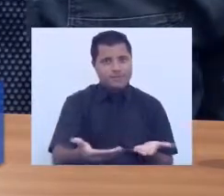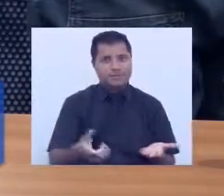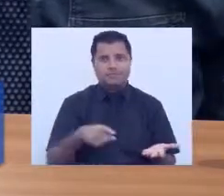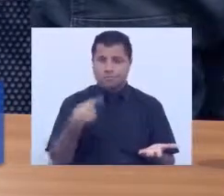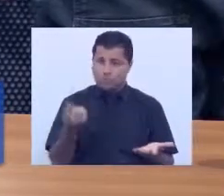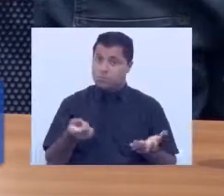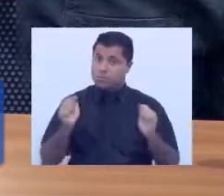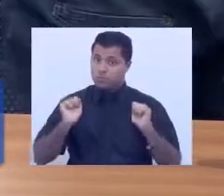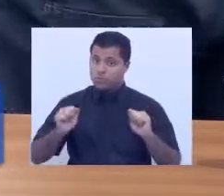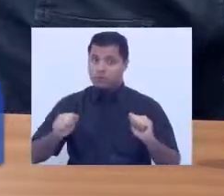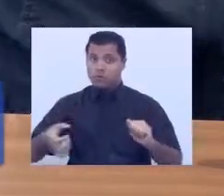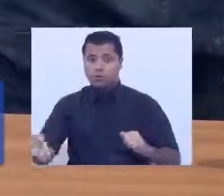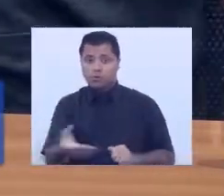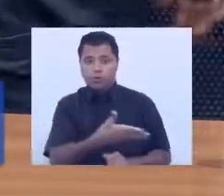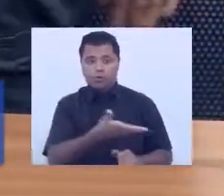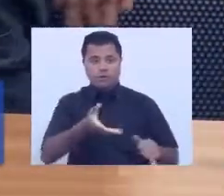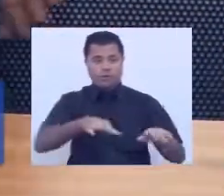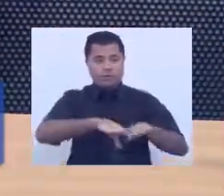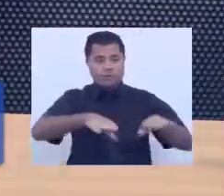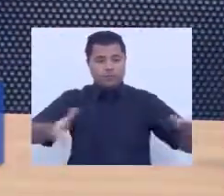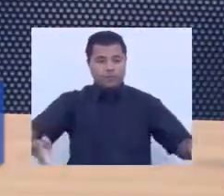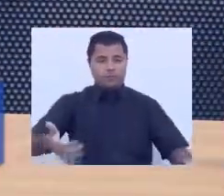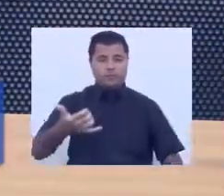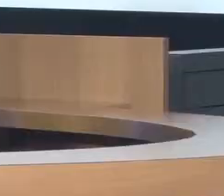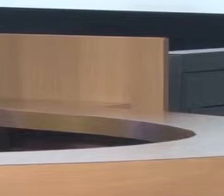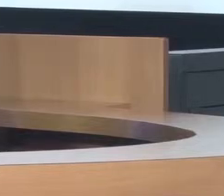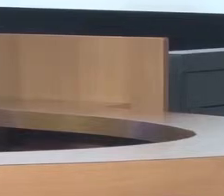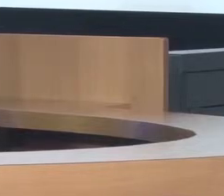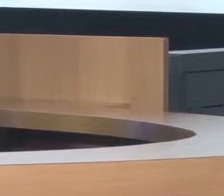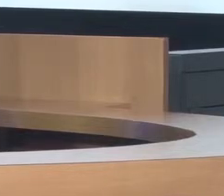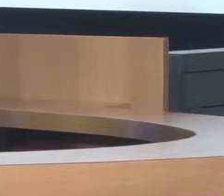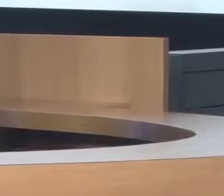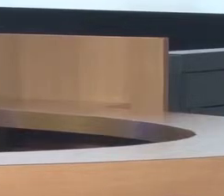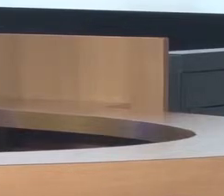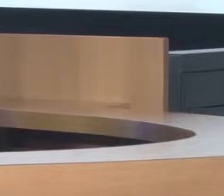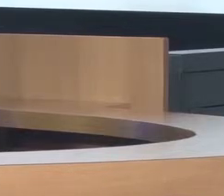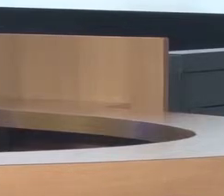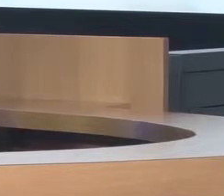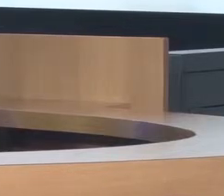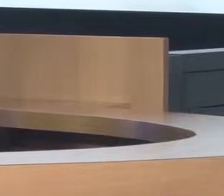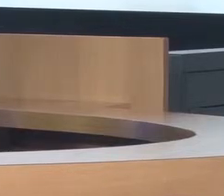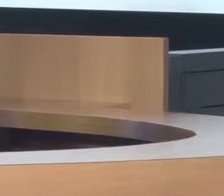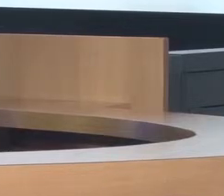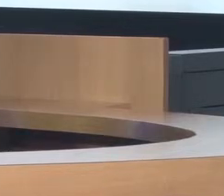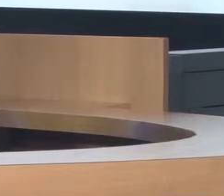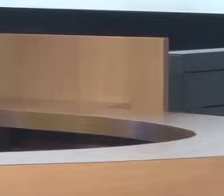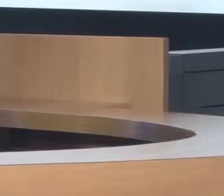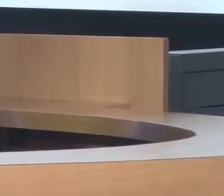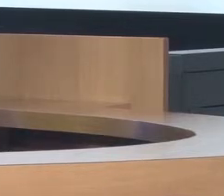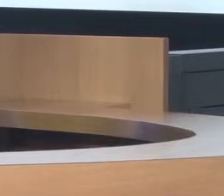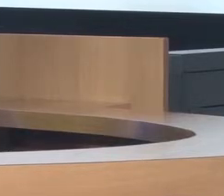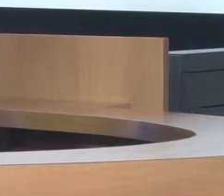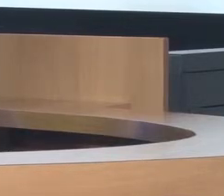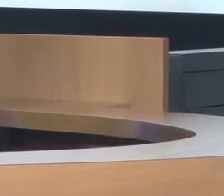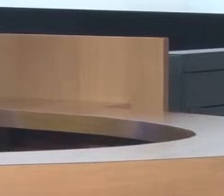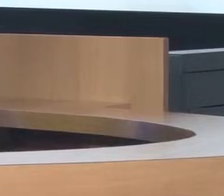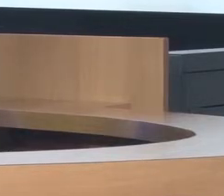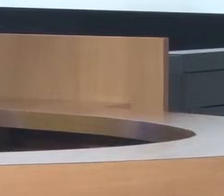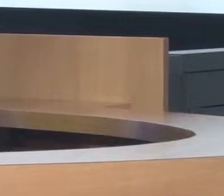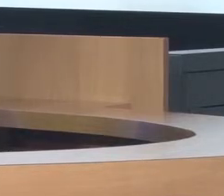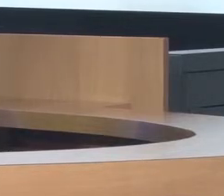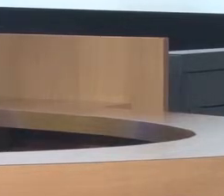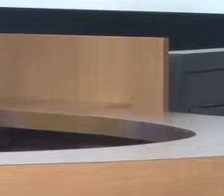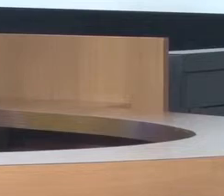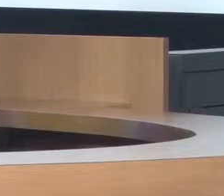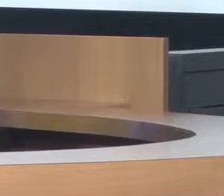que investir também em mobiliário e sistema telefônico, etc. A coordenadora de Políticas para Mulheres, Maria Helena Gonçalves,